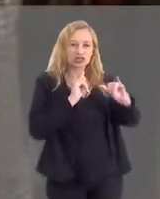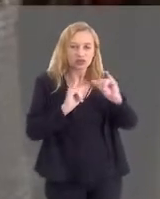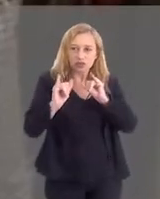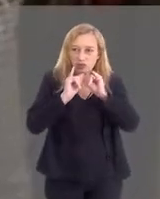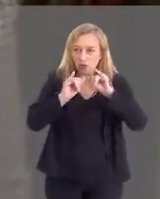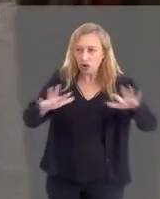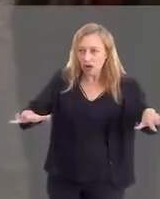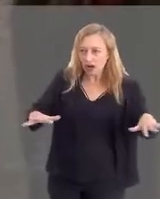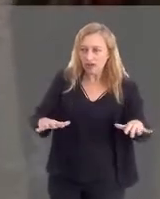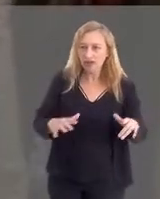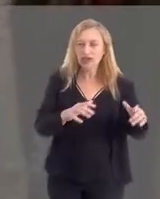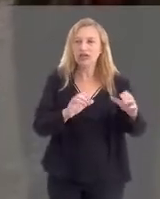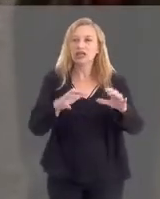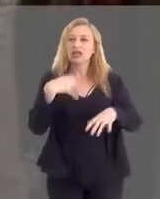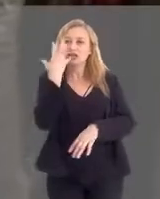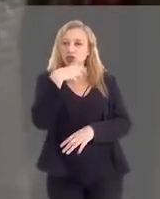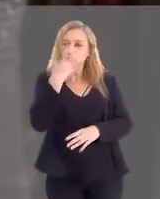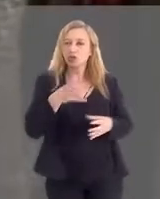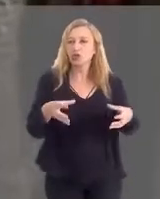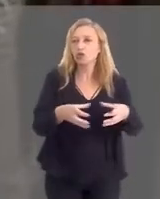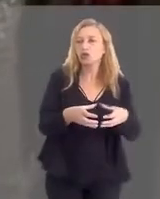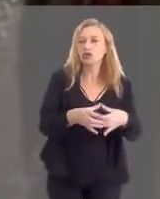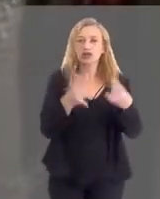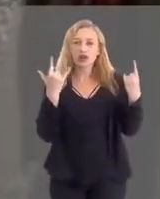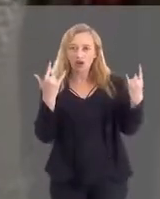as bandas de rock, de